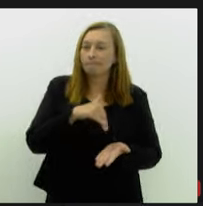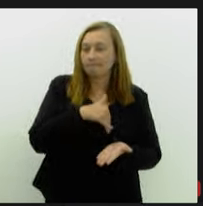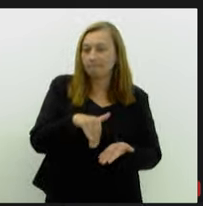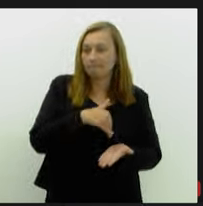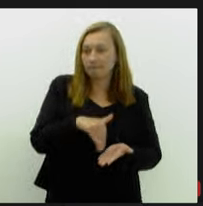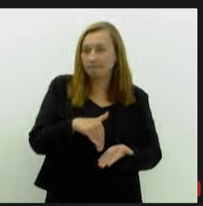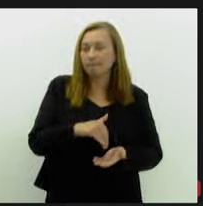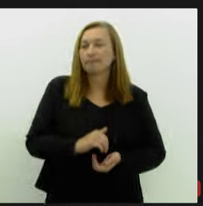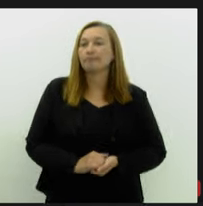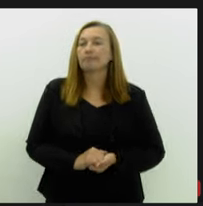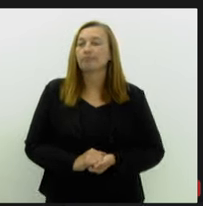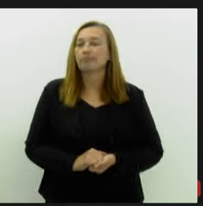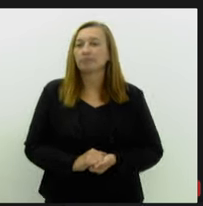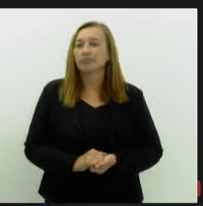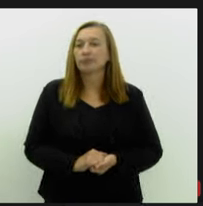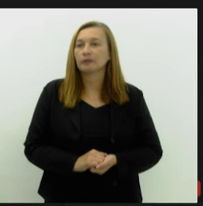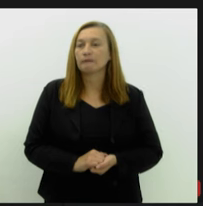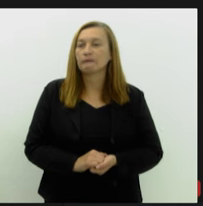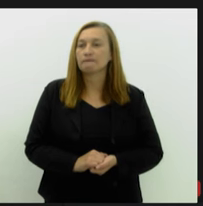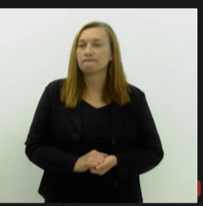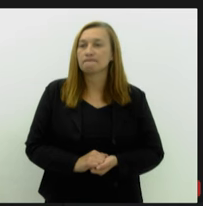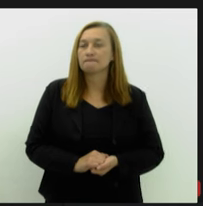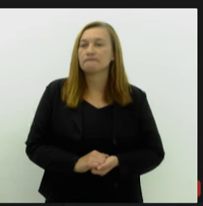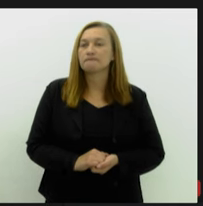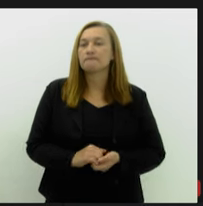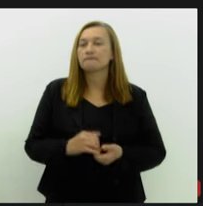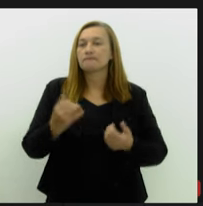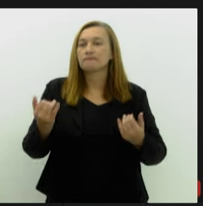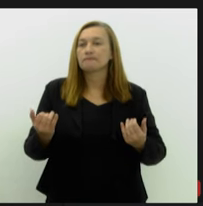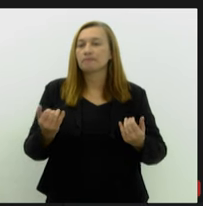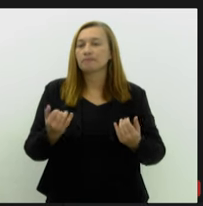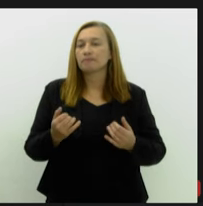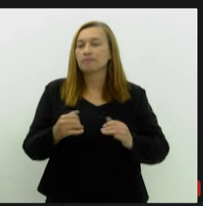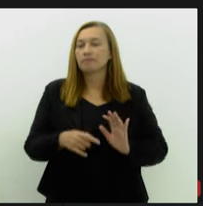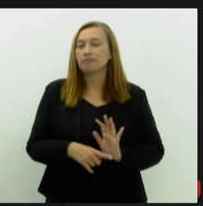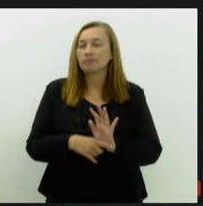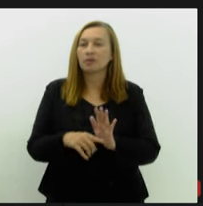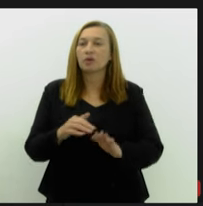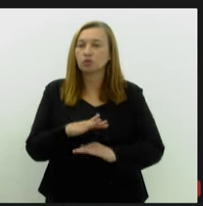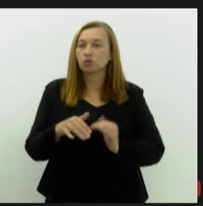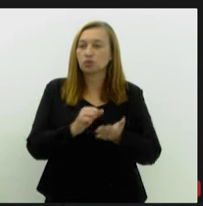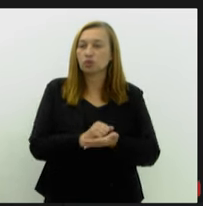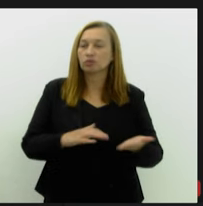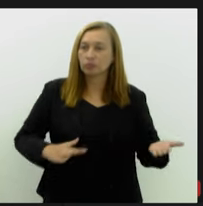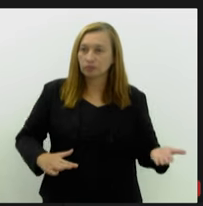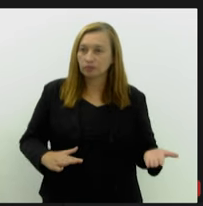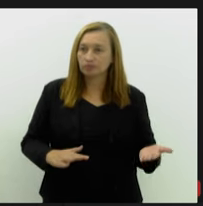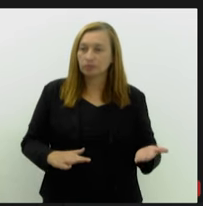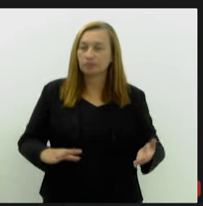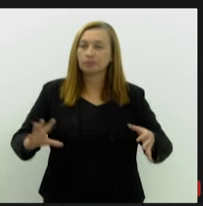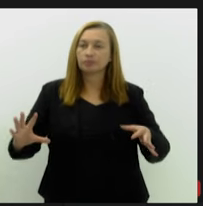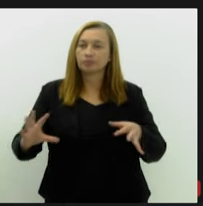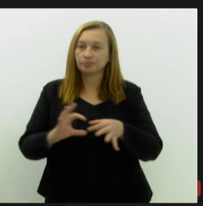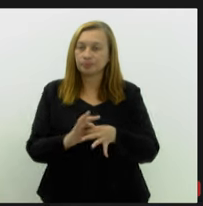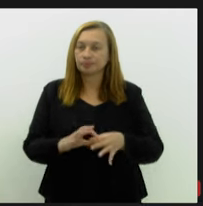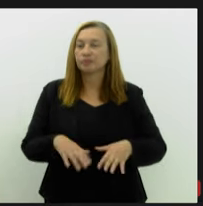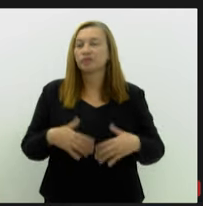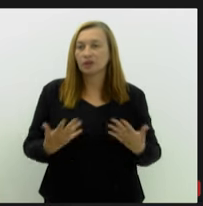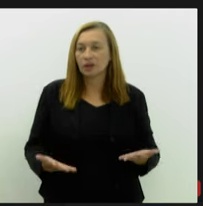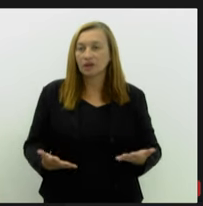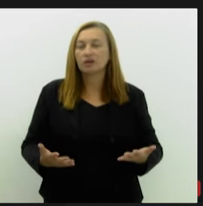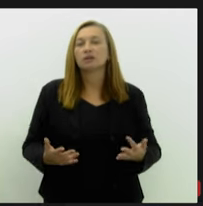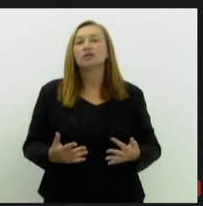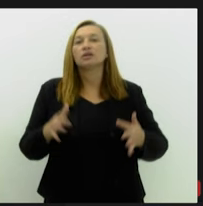e fomentar todas as atividades que a ela são atreladas. Então, eu fico